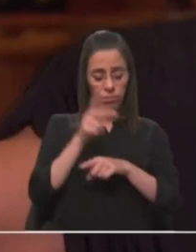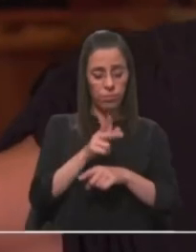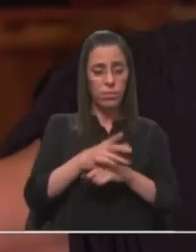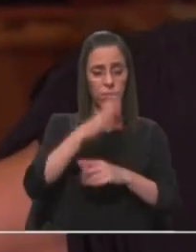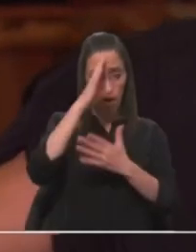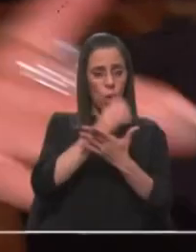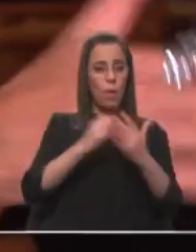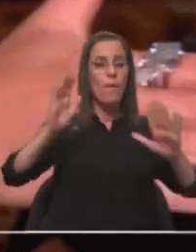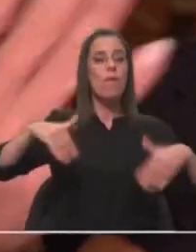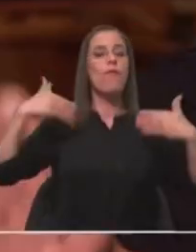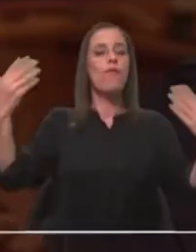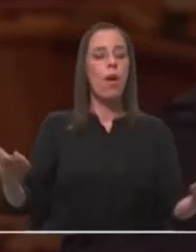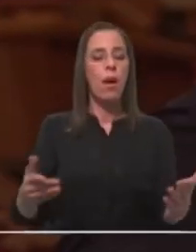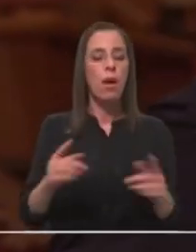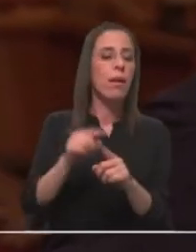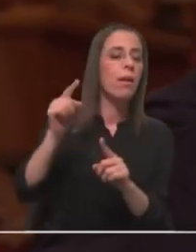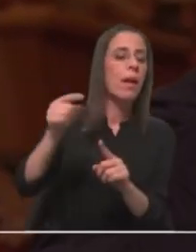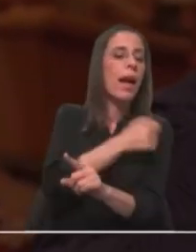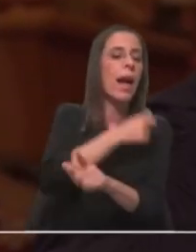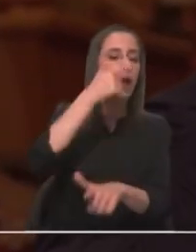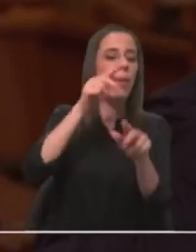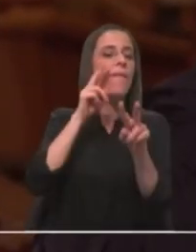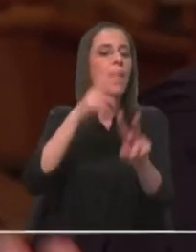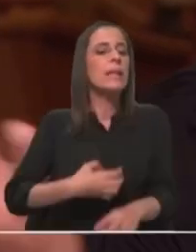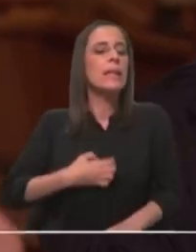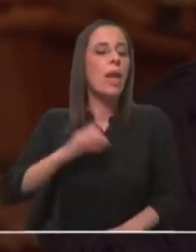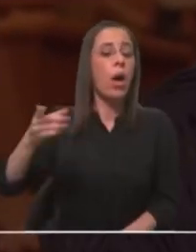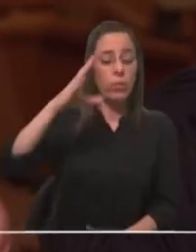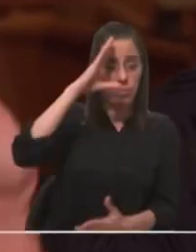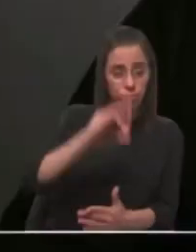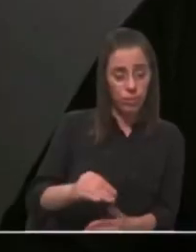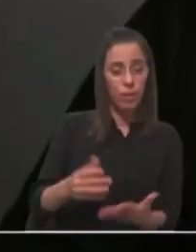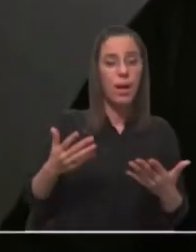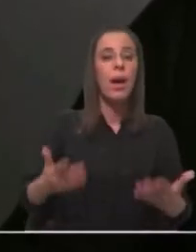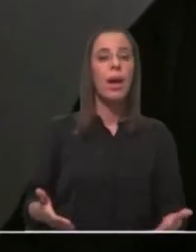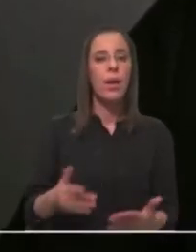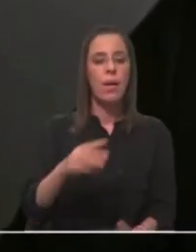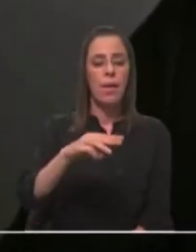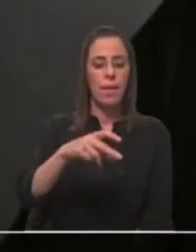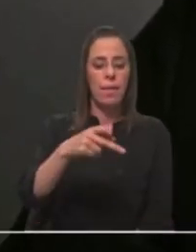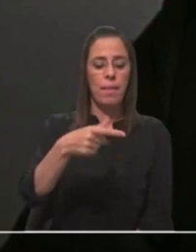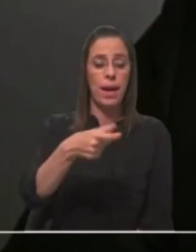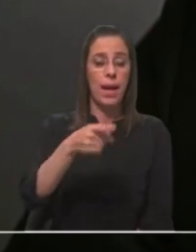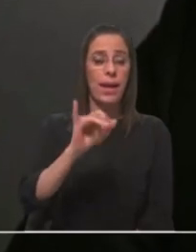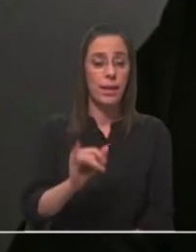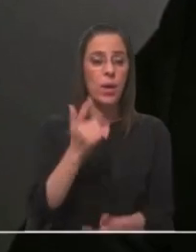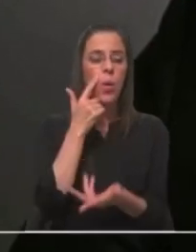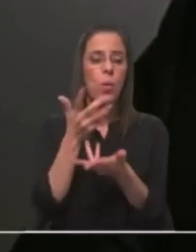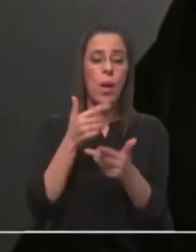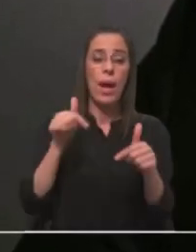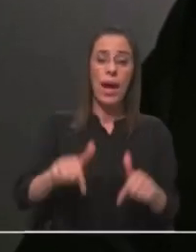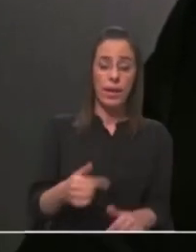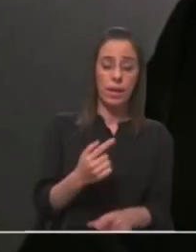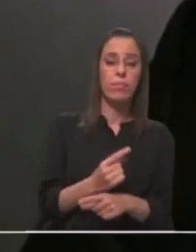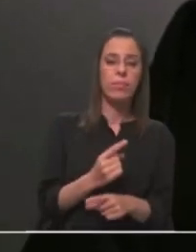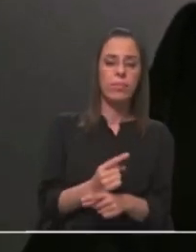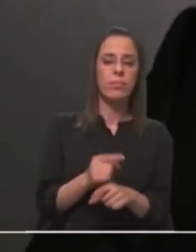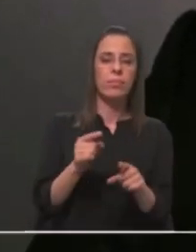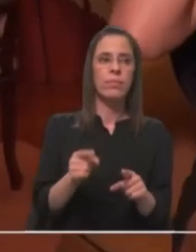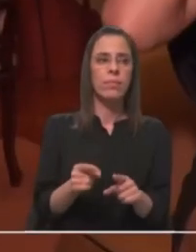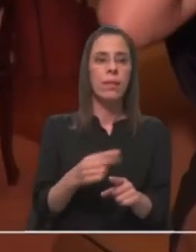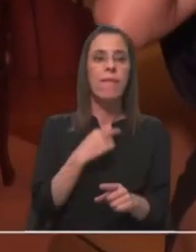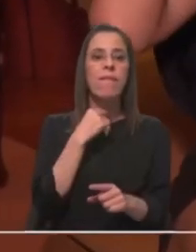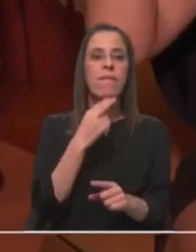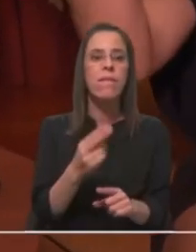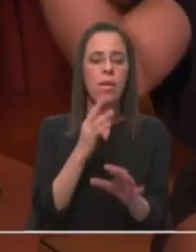tem noção de como tá chegando na casa das pessoas. Agora, o Matai, que eu conheci aqui também, com aquela